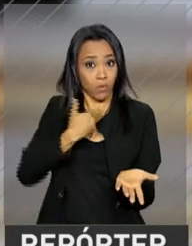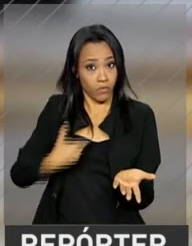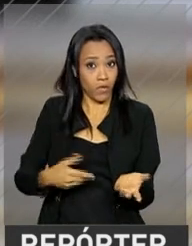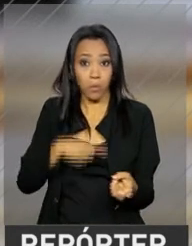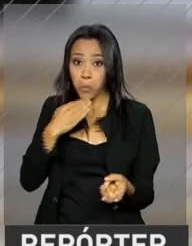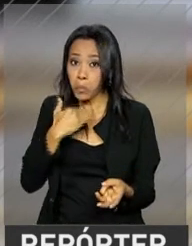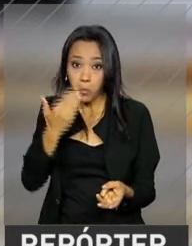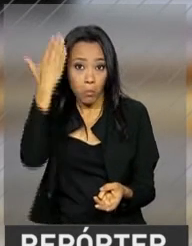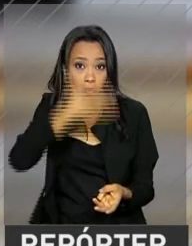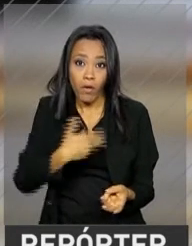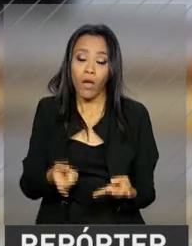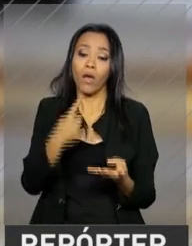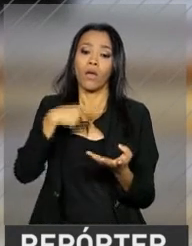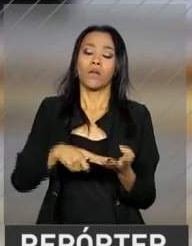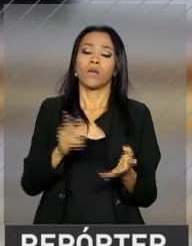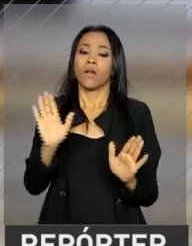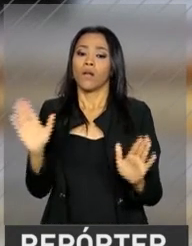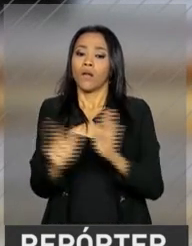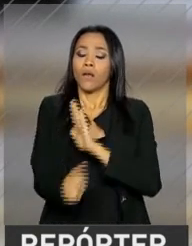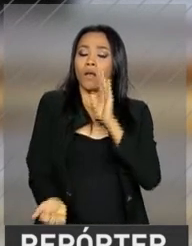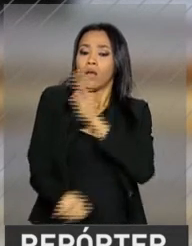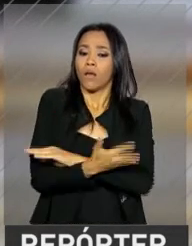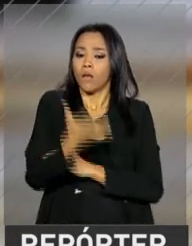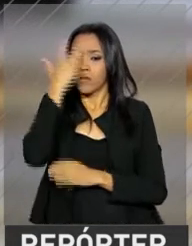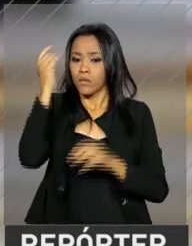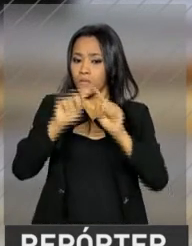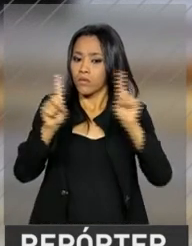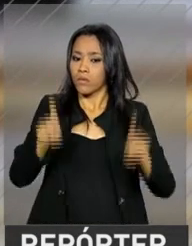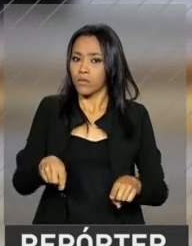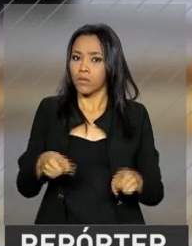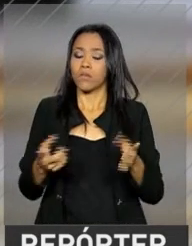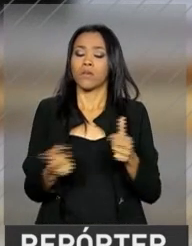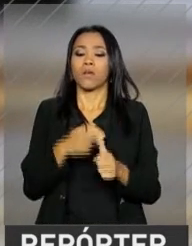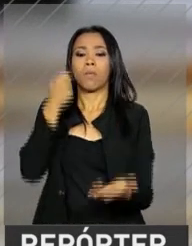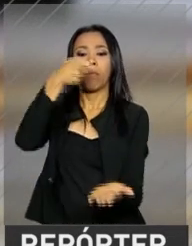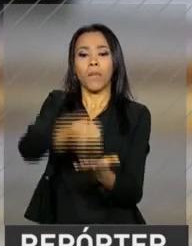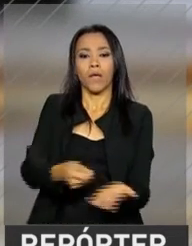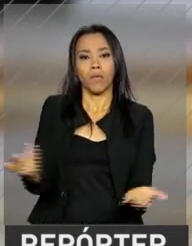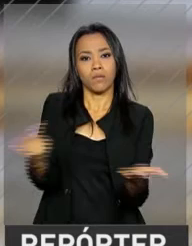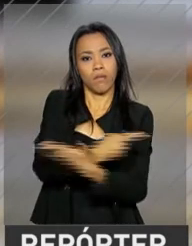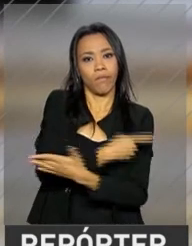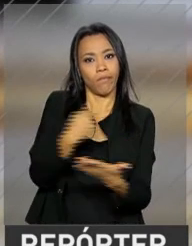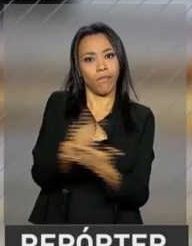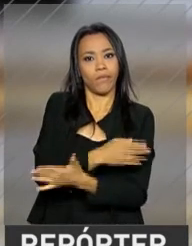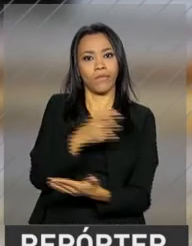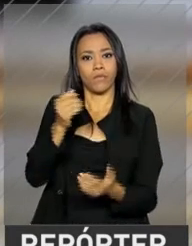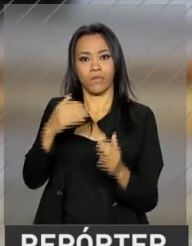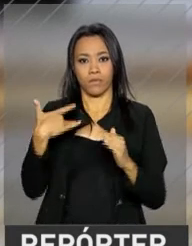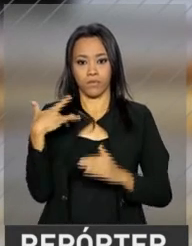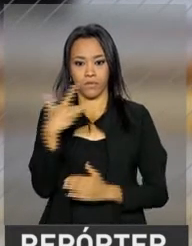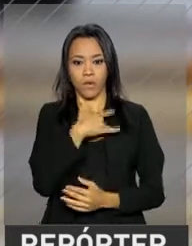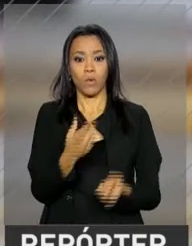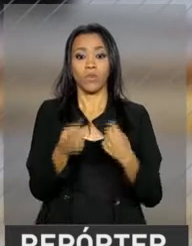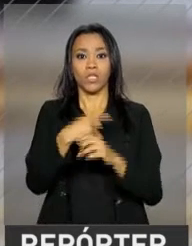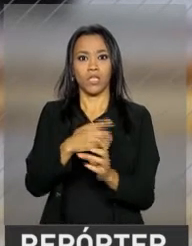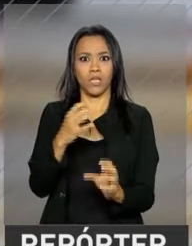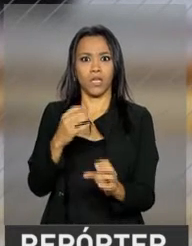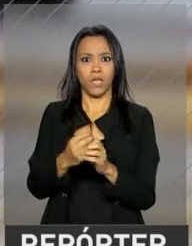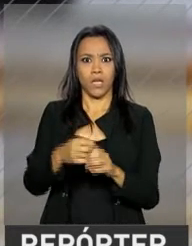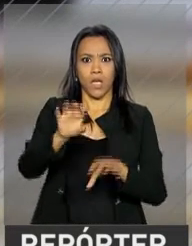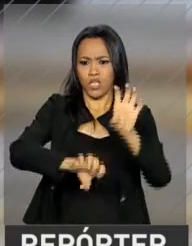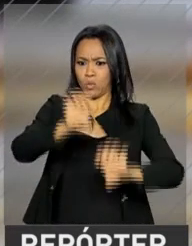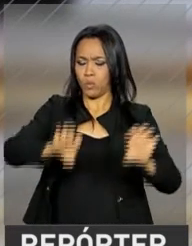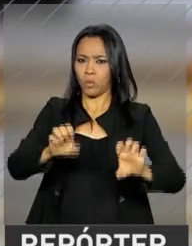de sal que os provocados por servidores pagamentos irregulares no sus e superfaturamento de obras tudo isso representa